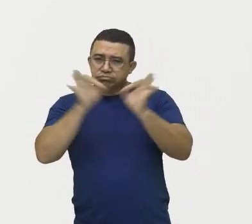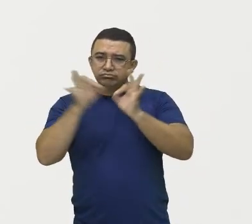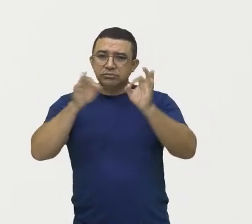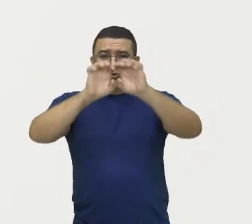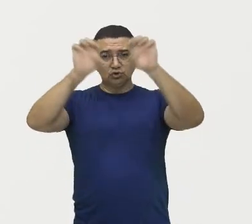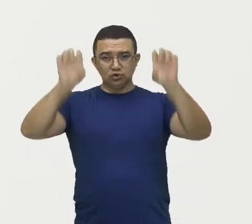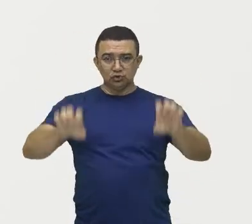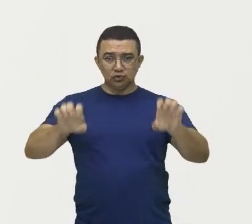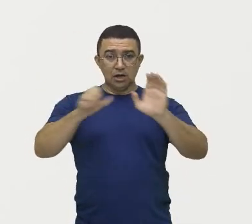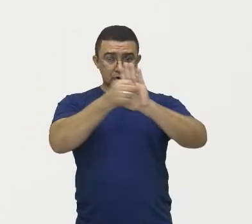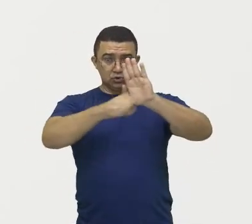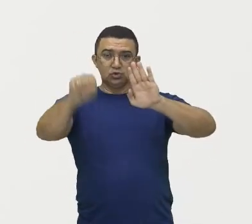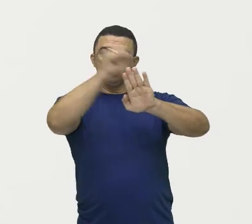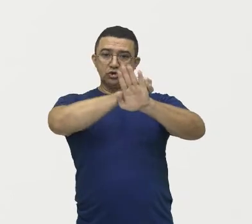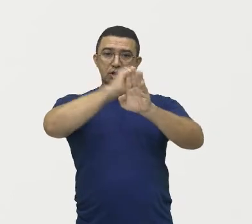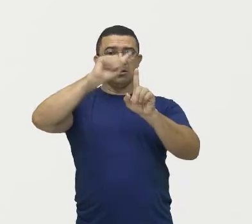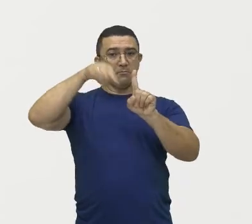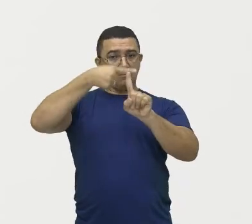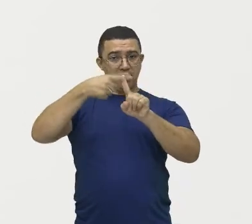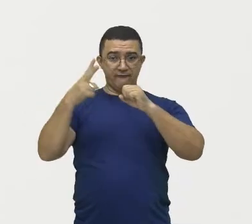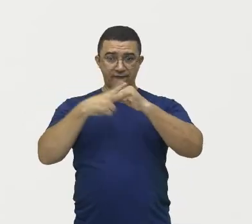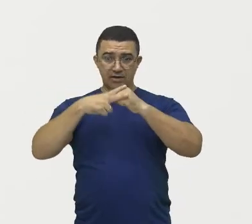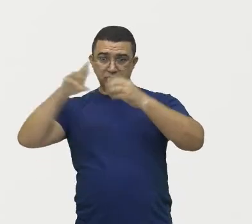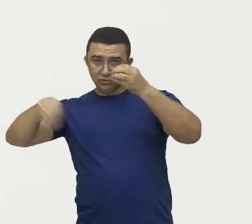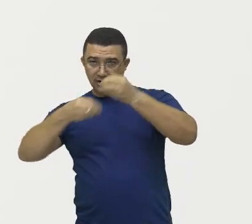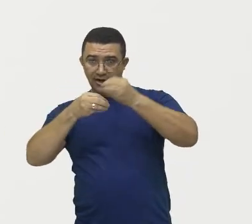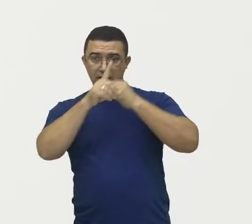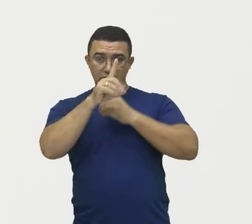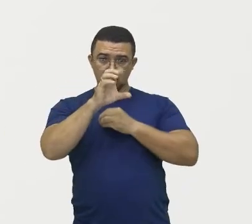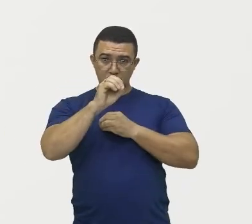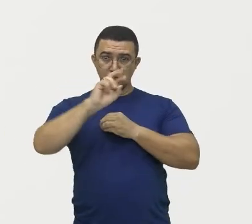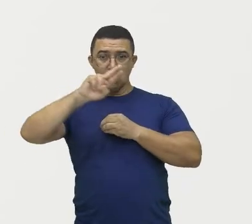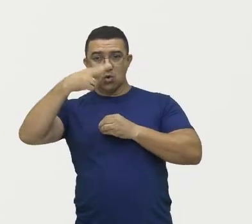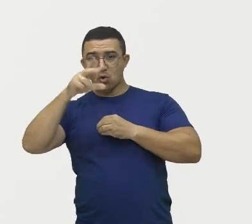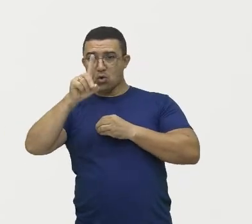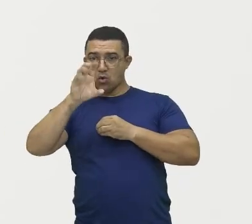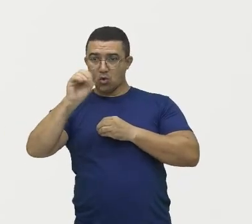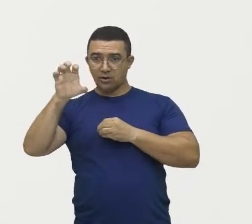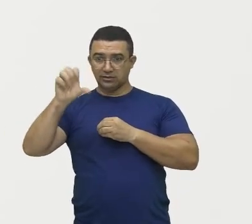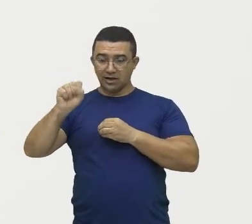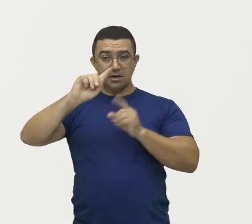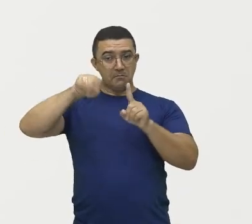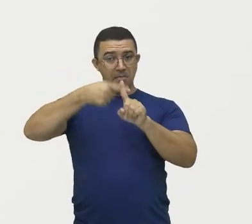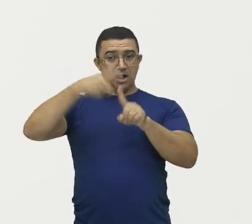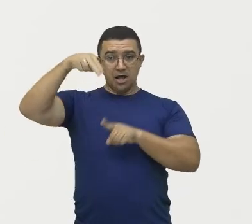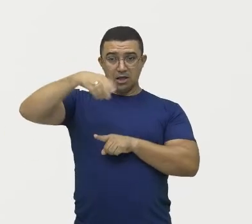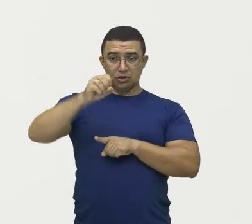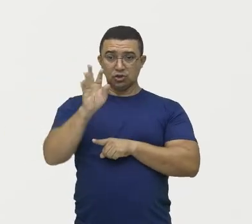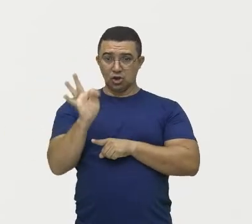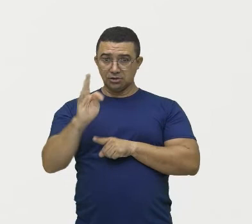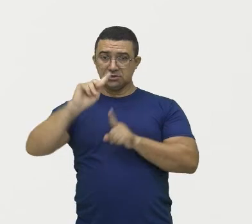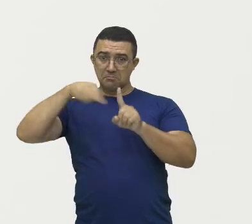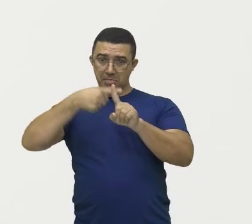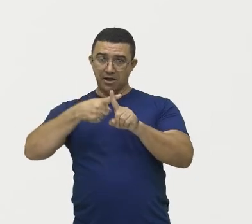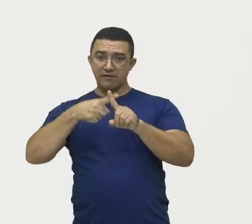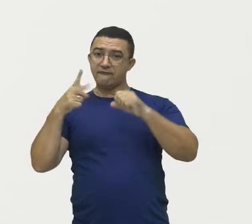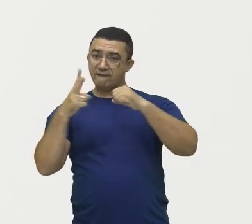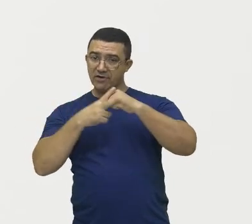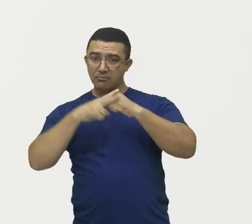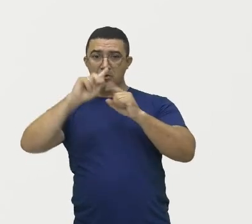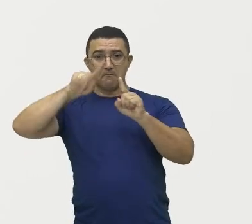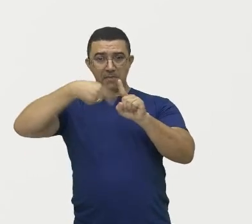estrutura. Sujeito mais verbo auxiliar, o do or does, mais o not, mais verbo, mais complemento. Neste caso, they